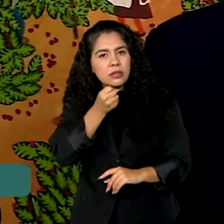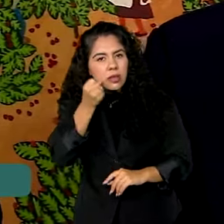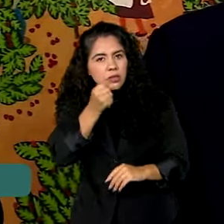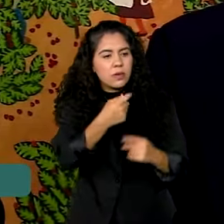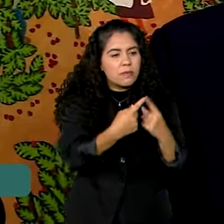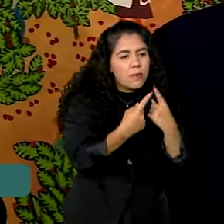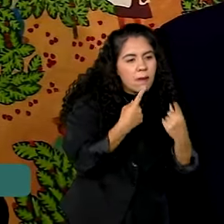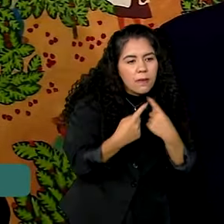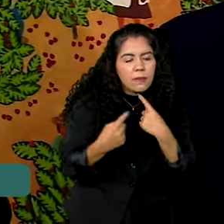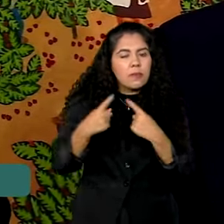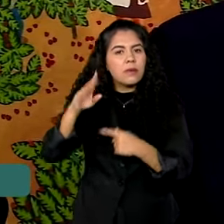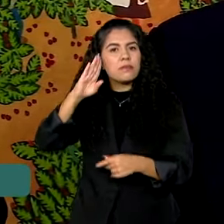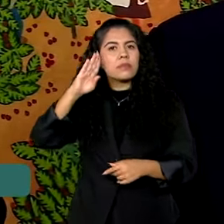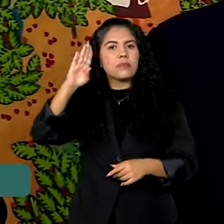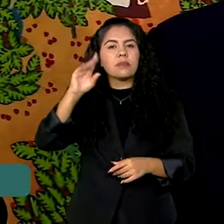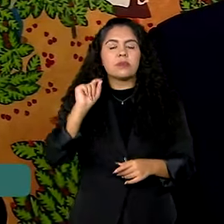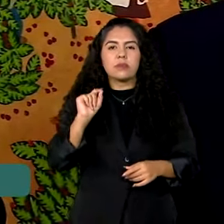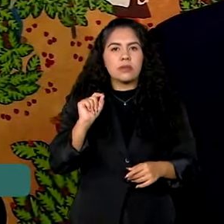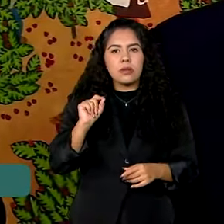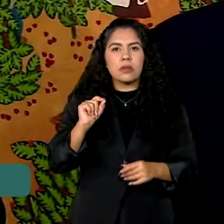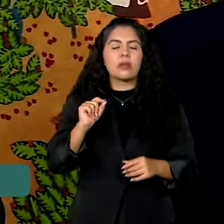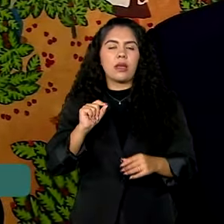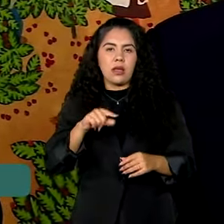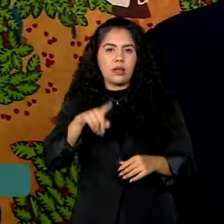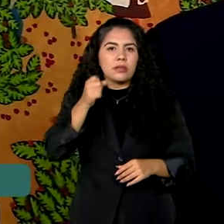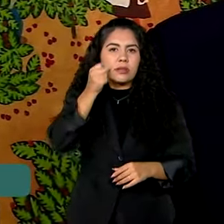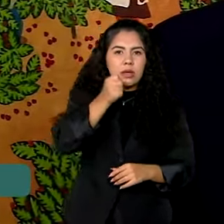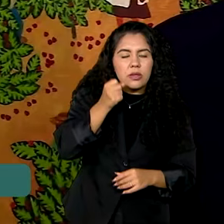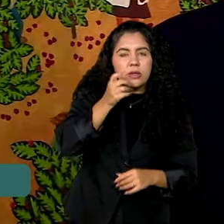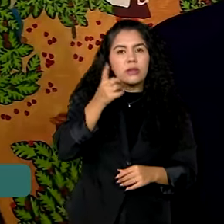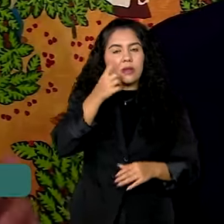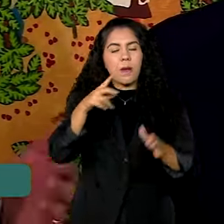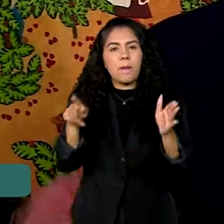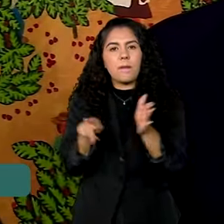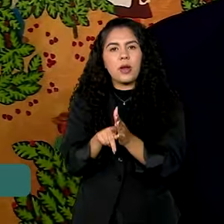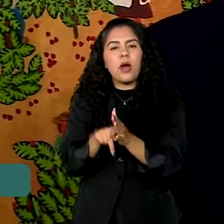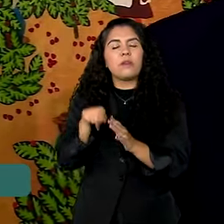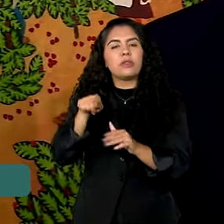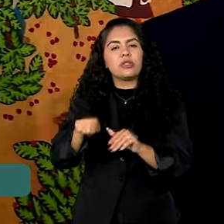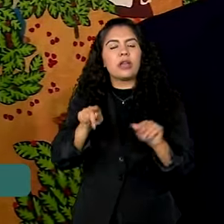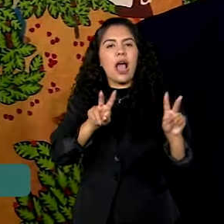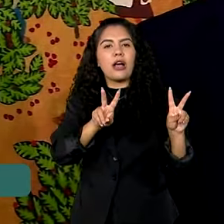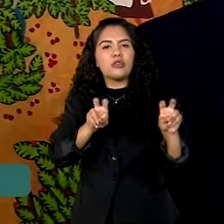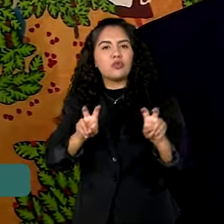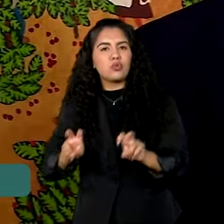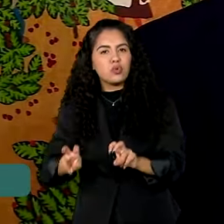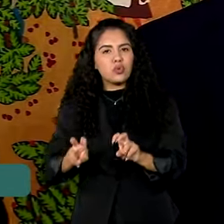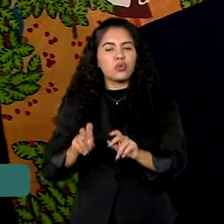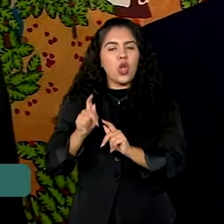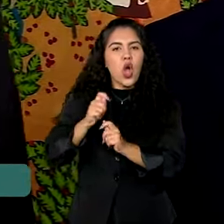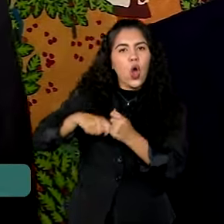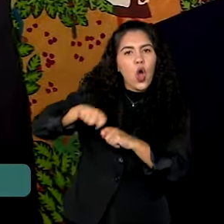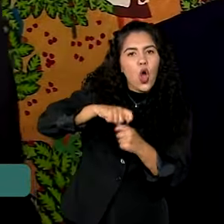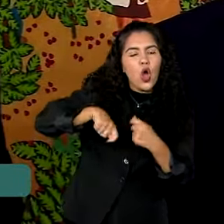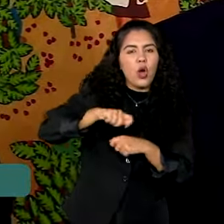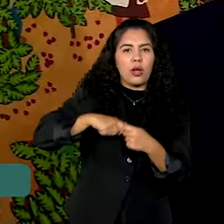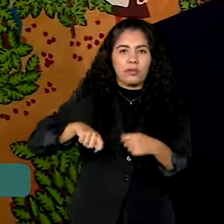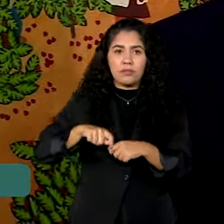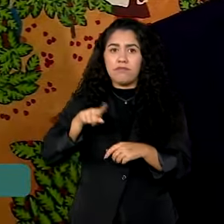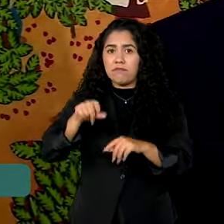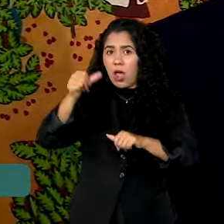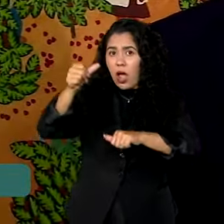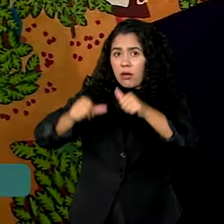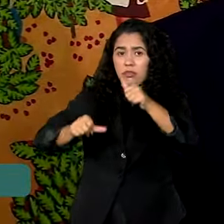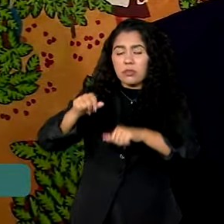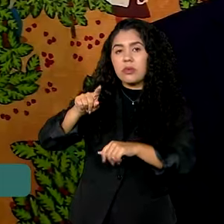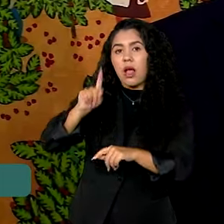em especial com os senadores e senadoras da CAI, da Comissão de Assuntos Econômicos, mas também com as bancadas partidárias. É uma avaliação muito